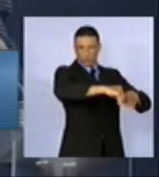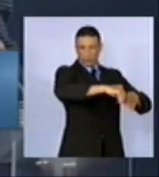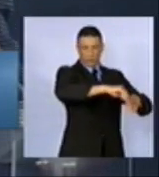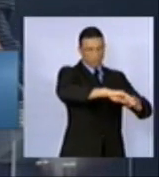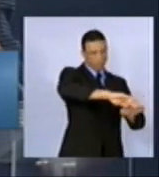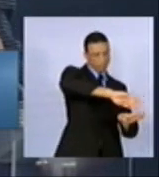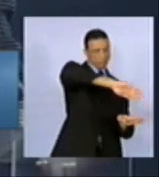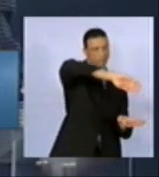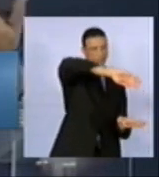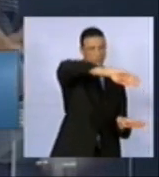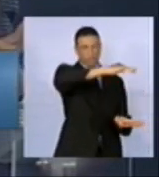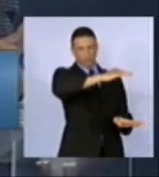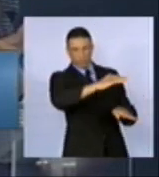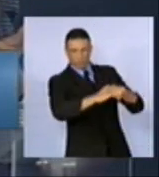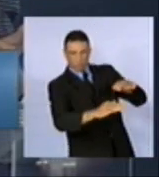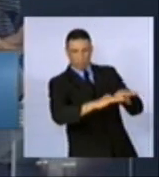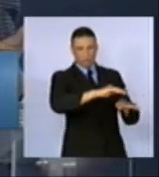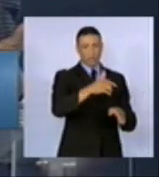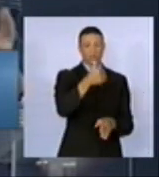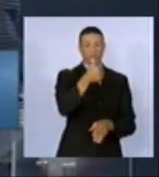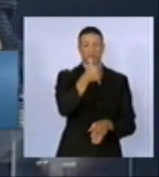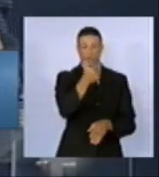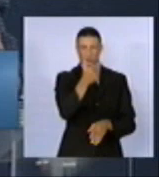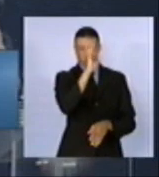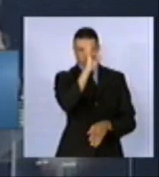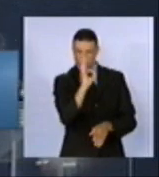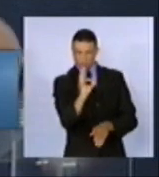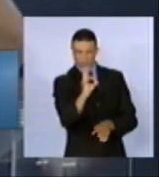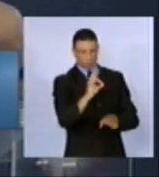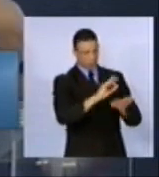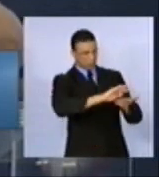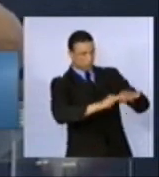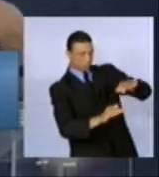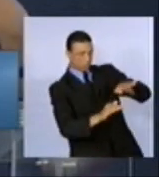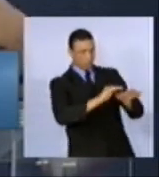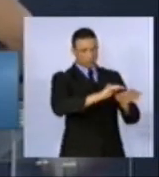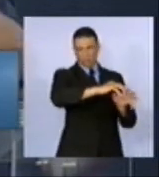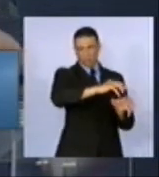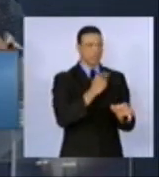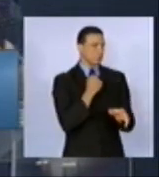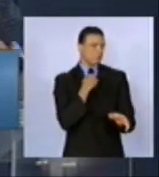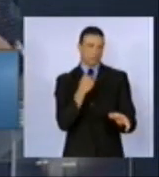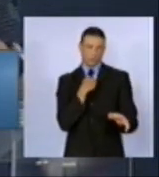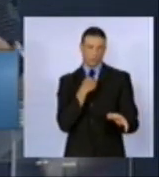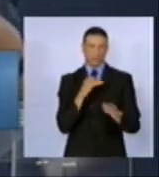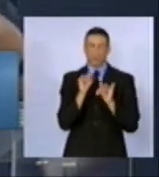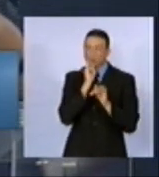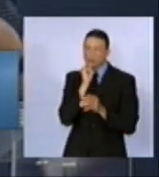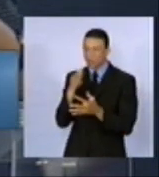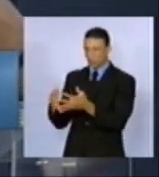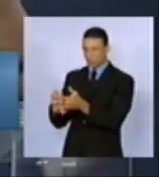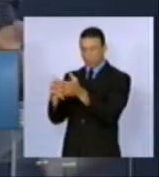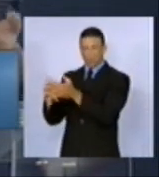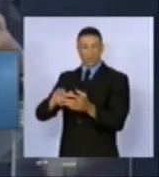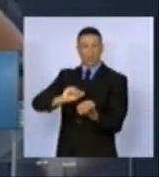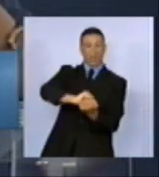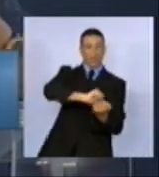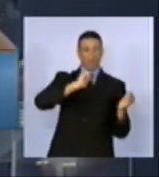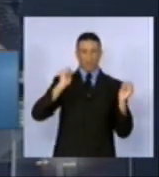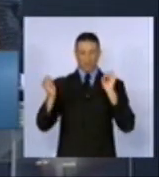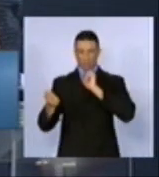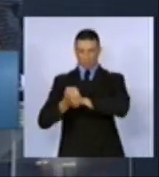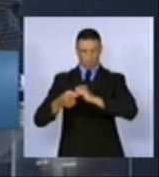declividade maior que 12% então eh não são a as máquinas hoje não são adaptáveis a qualquer